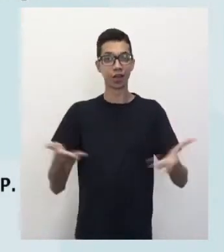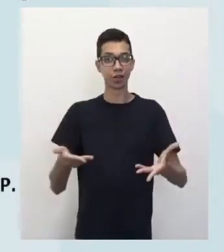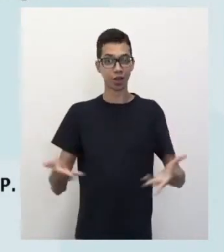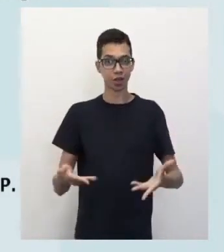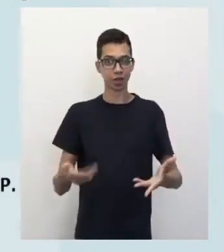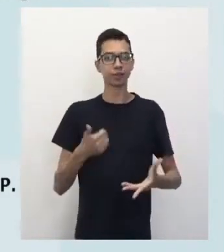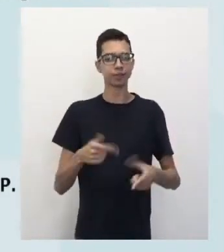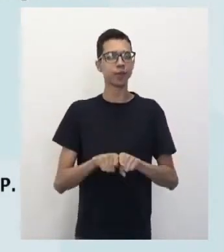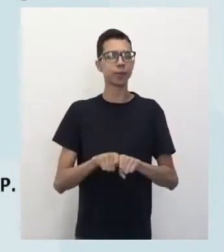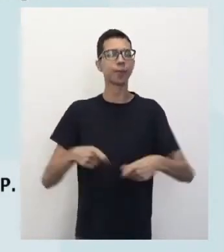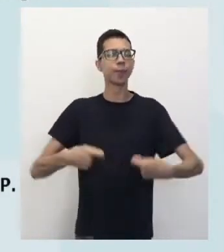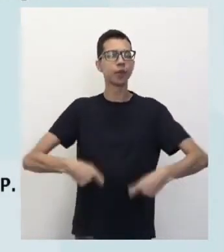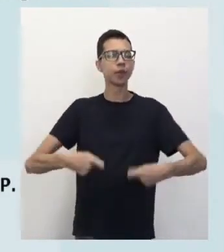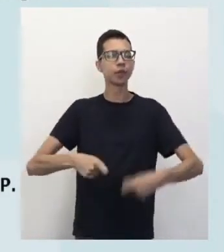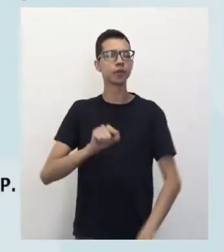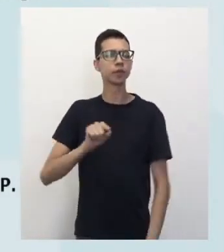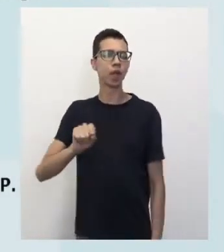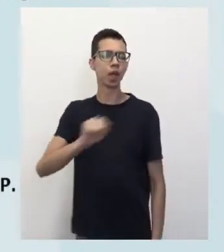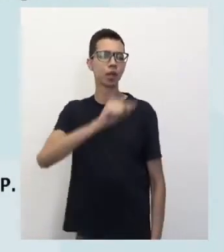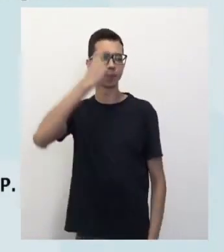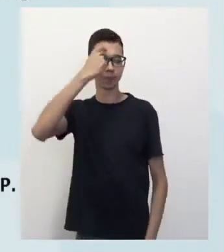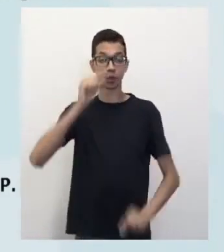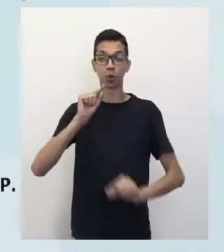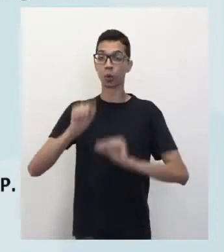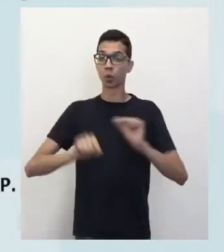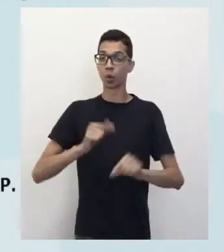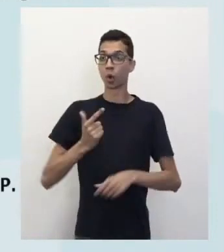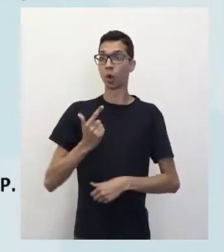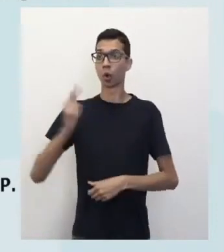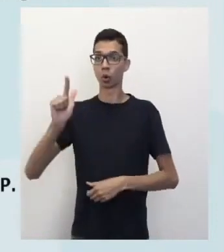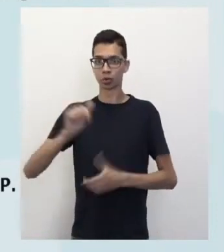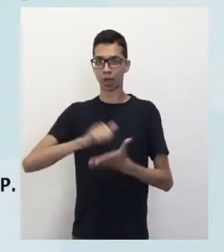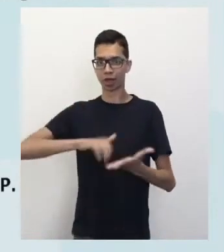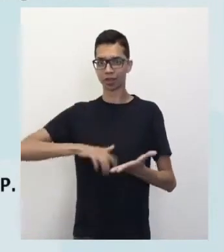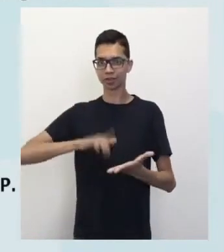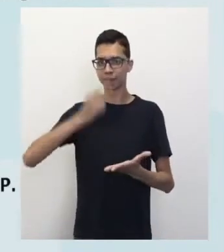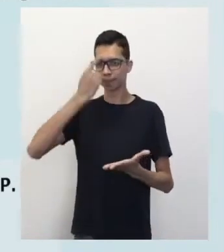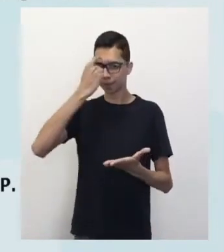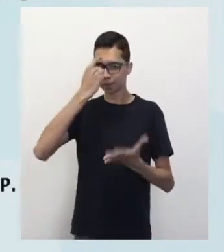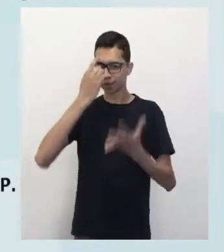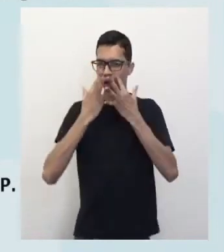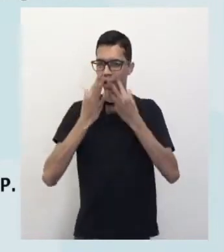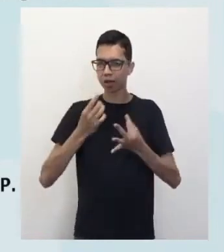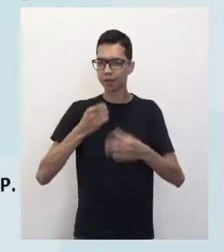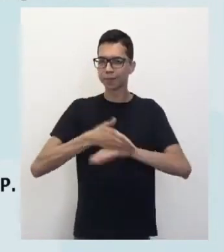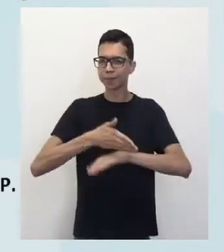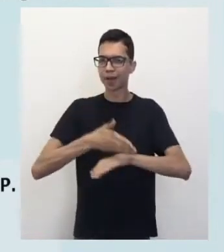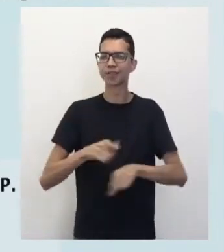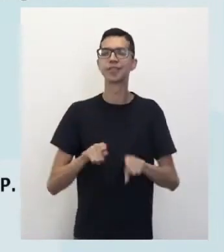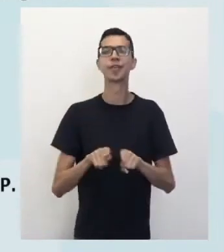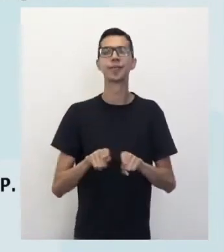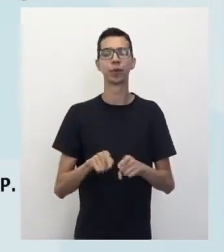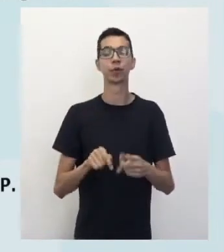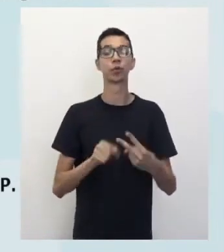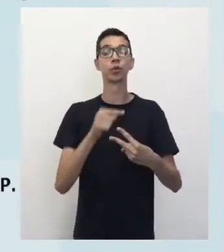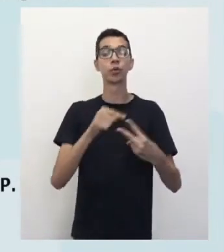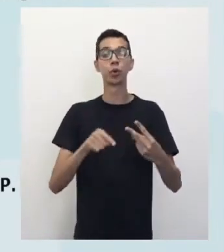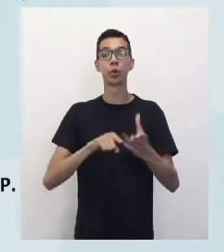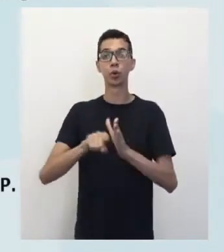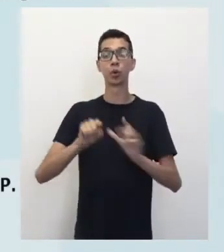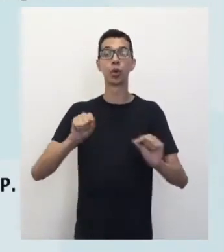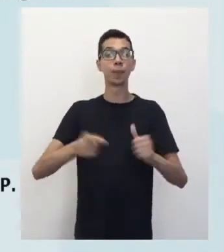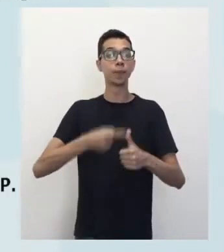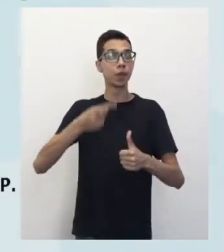Agora eu preciso, então, que vocês pensem o seguinte, uma próxima atividade, já que vocês estão bem atentos e participativos. São duas questões. Essa